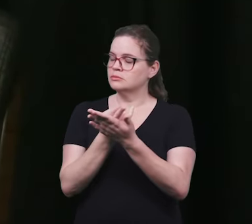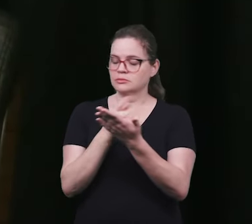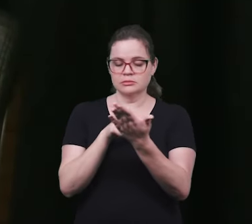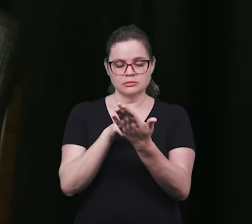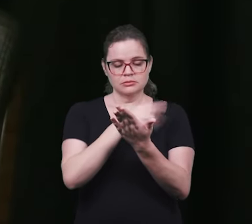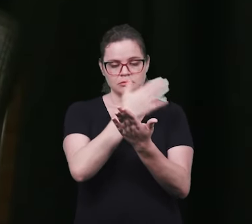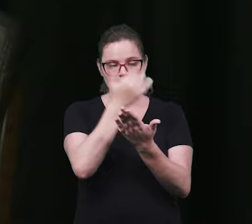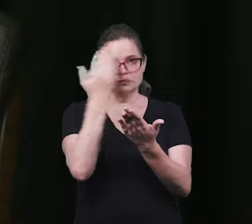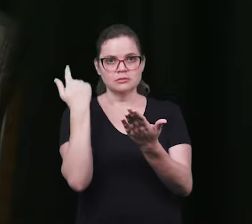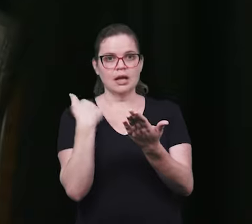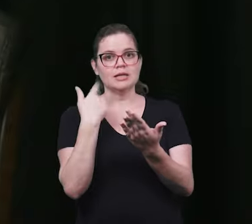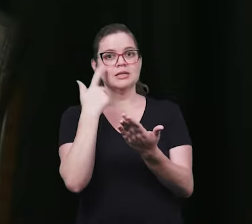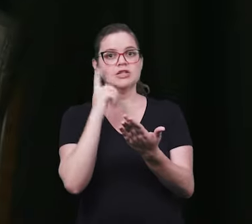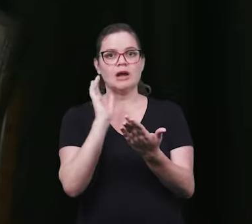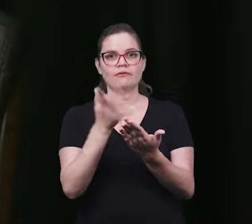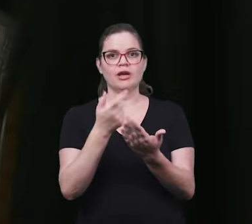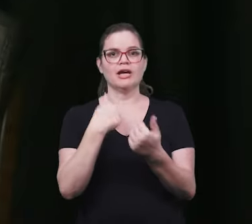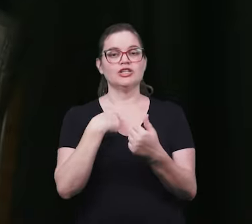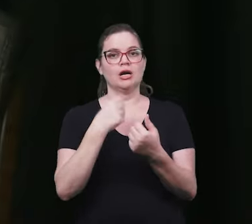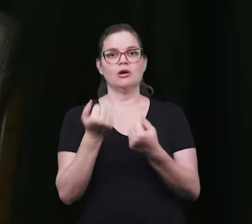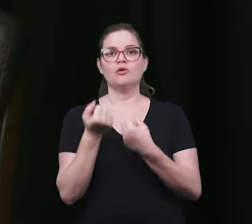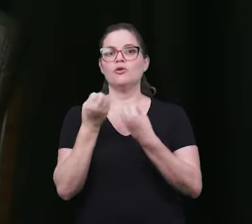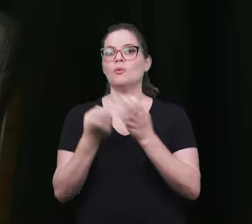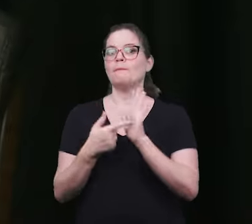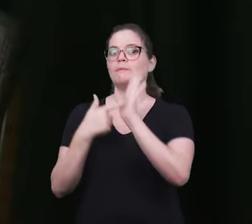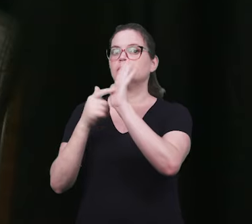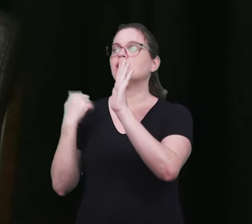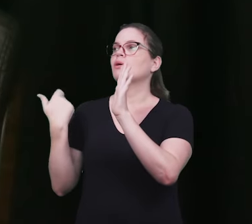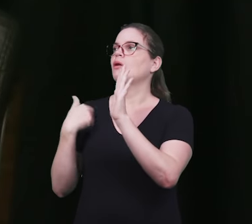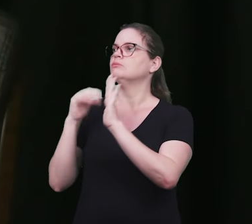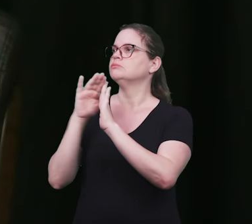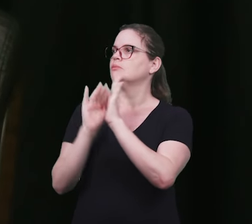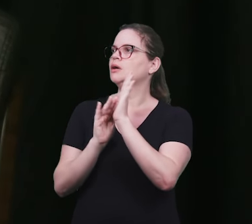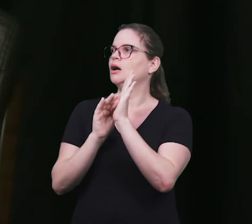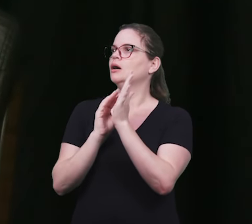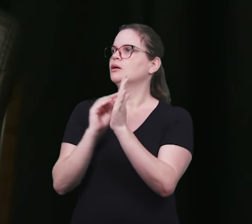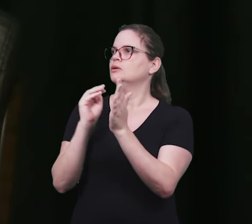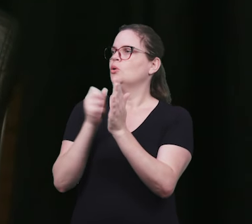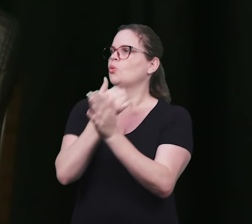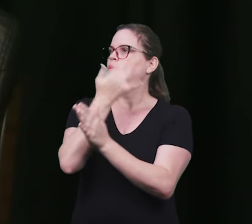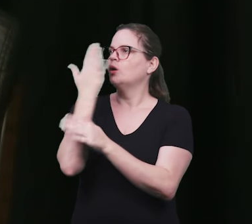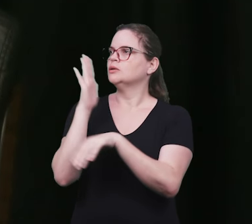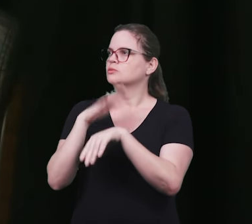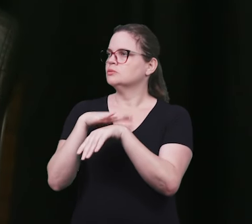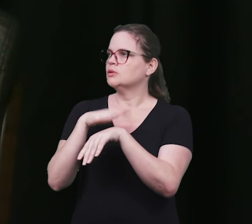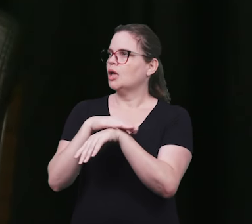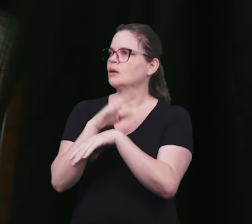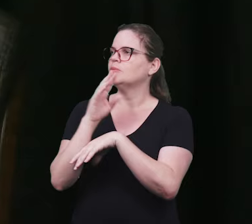já vai consultar o horário do jejum e os dias de jejum.